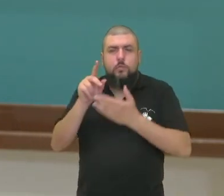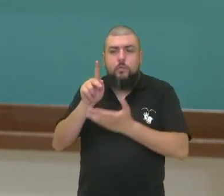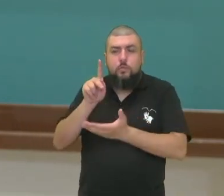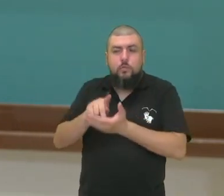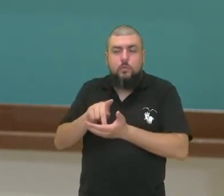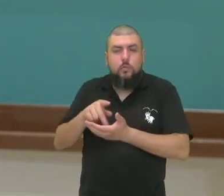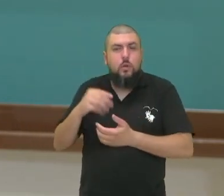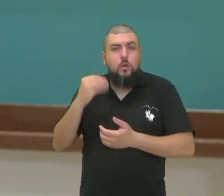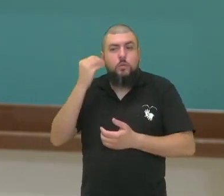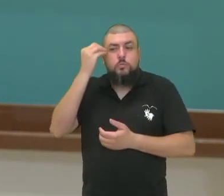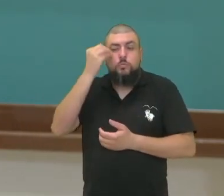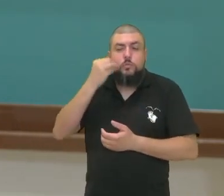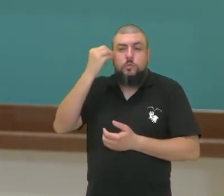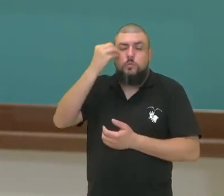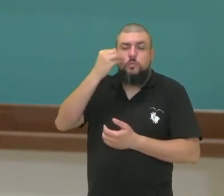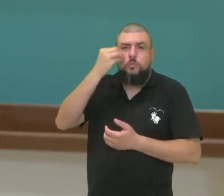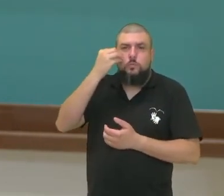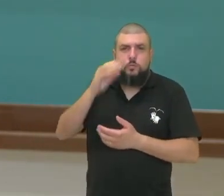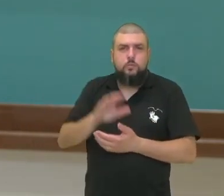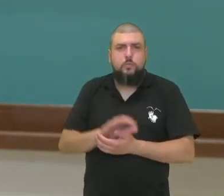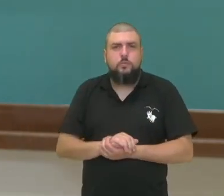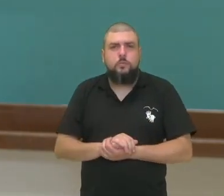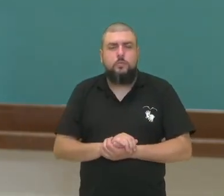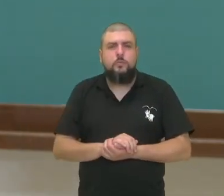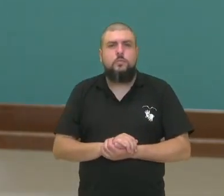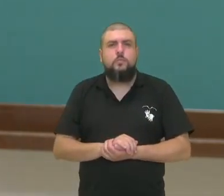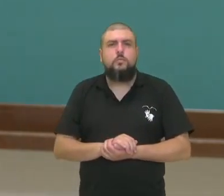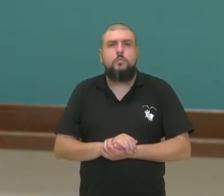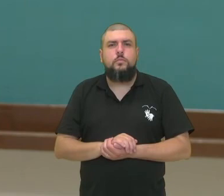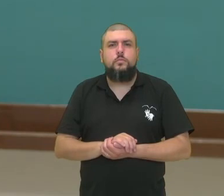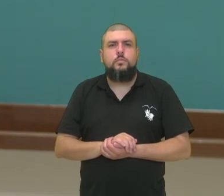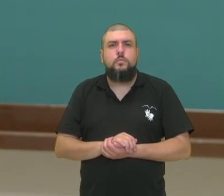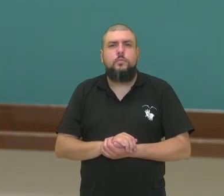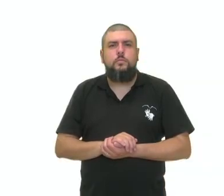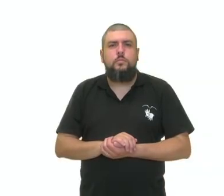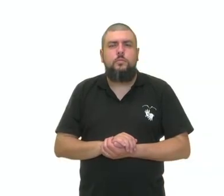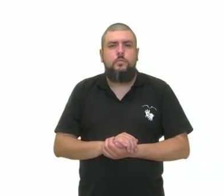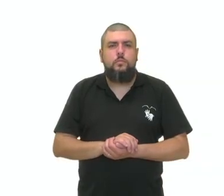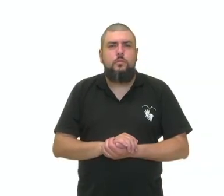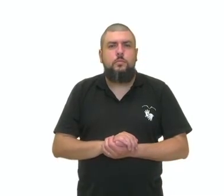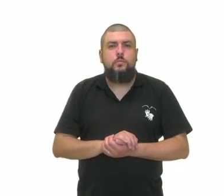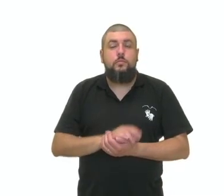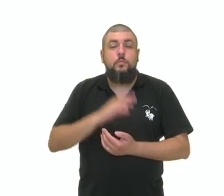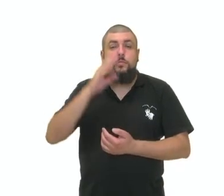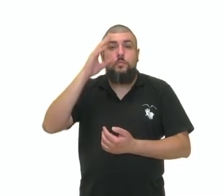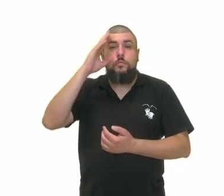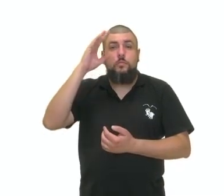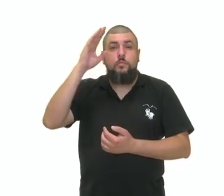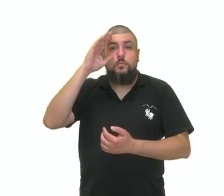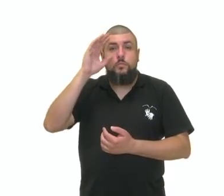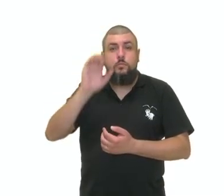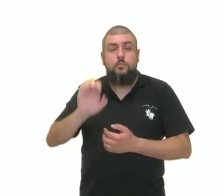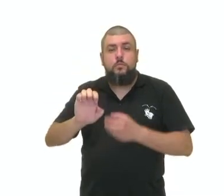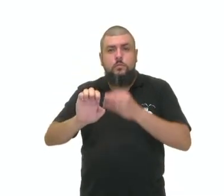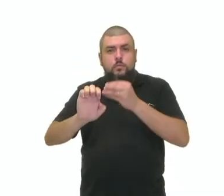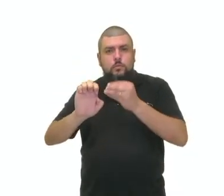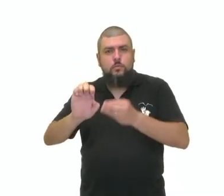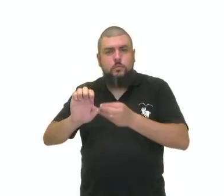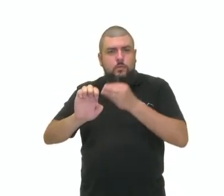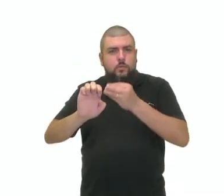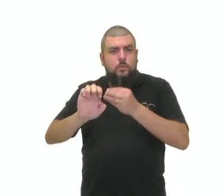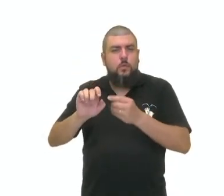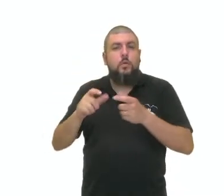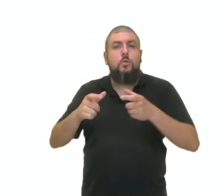concreta, experimentável, certo? As ideias empiristas se disseminaram principalmente na